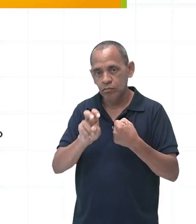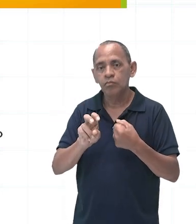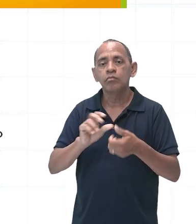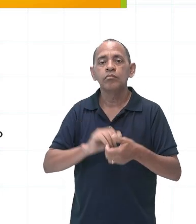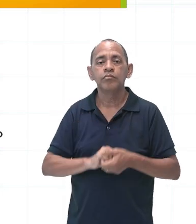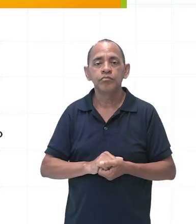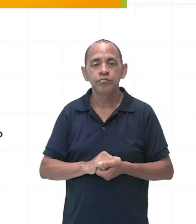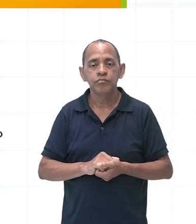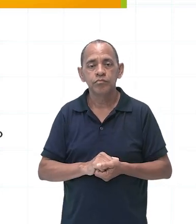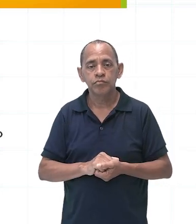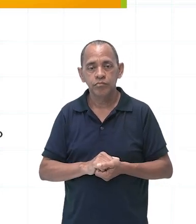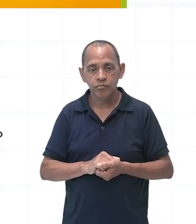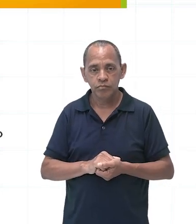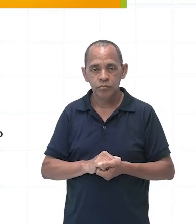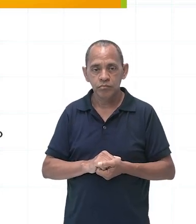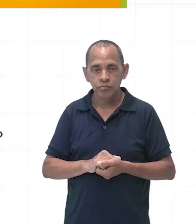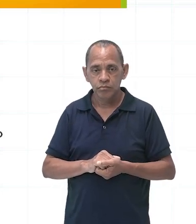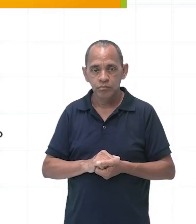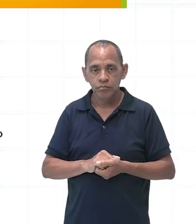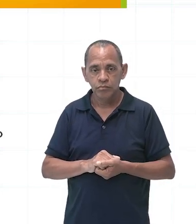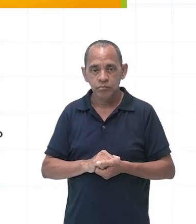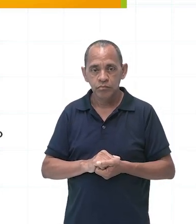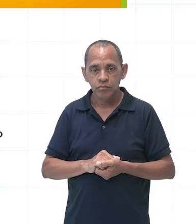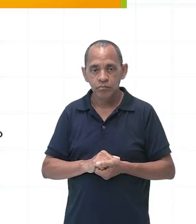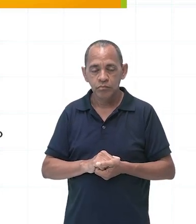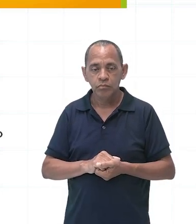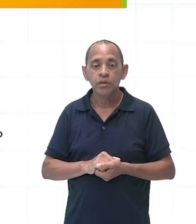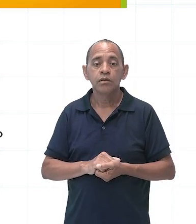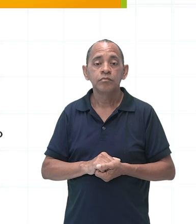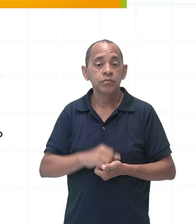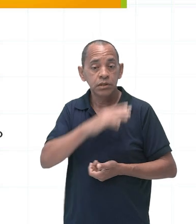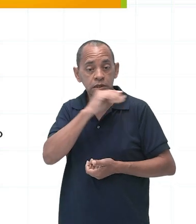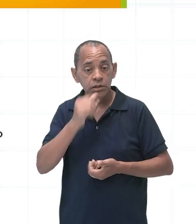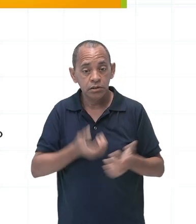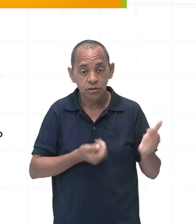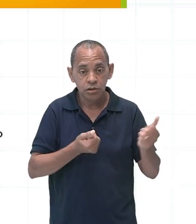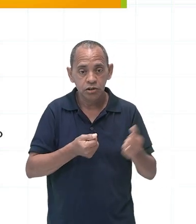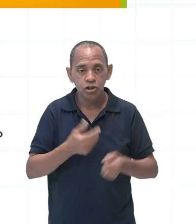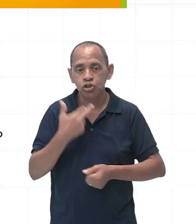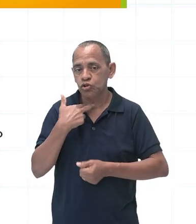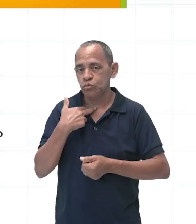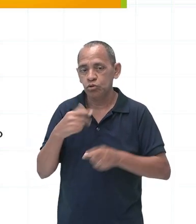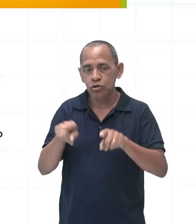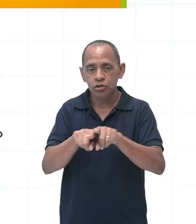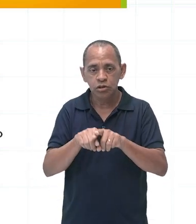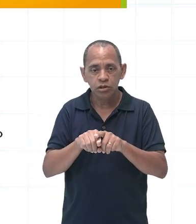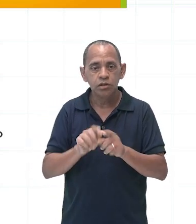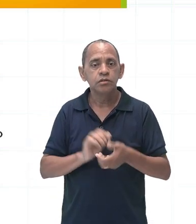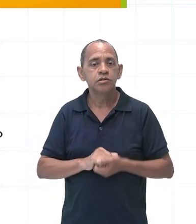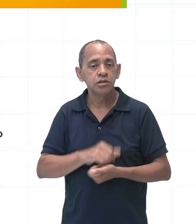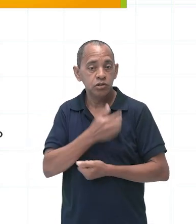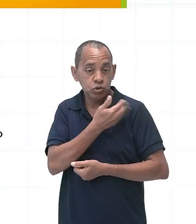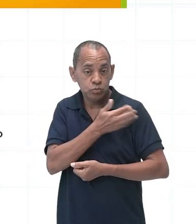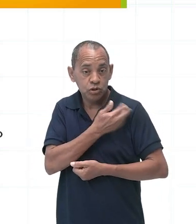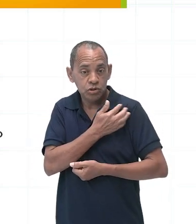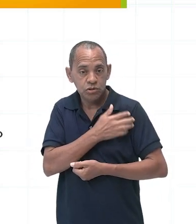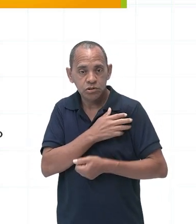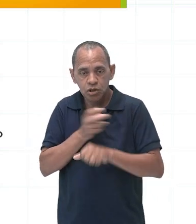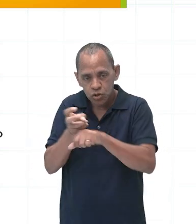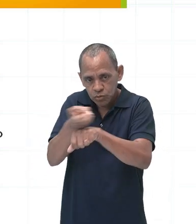para nós. Nenhuma criança ou adolescente será objeto de qualquer forma de negligência,